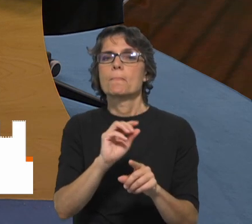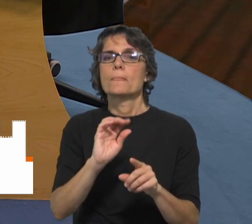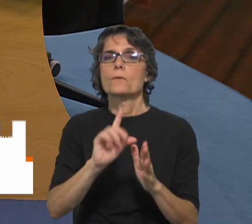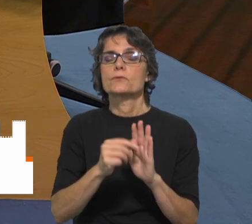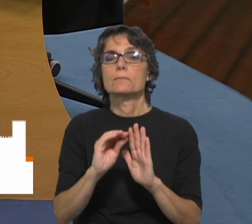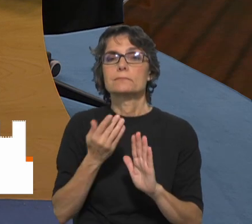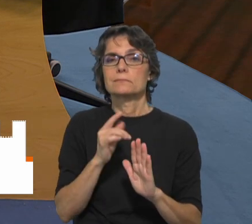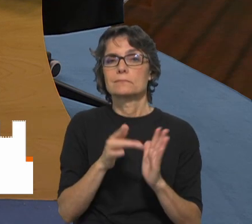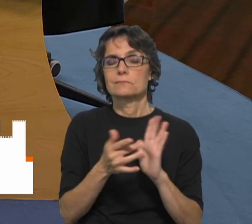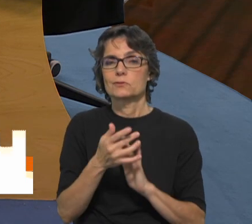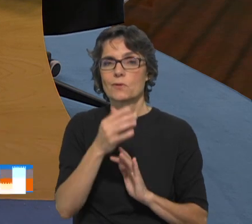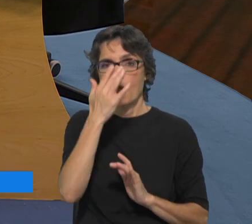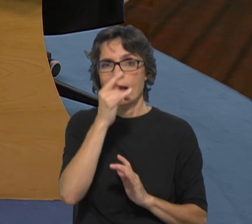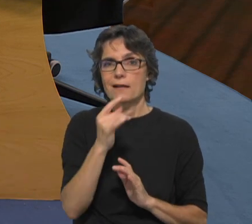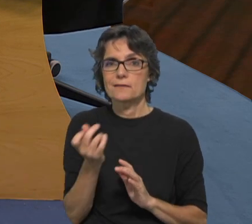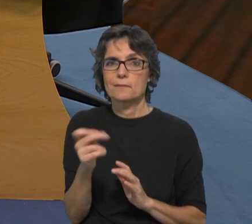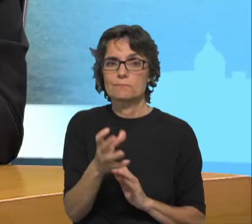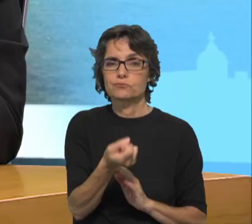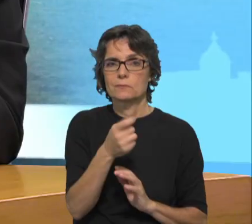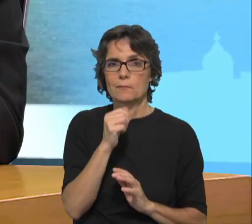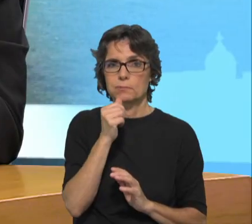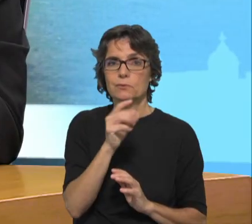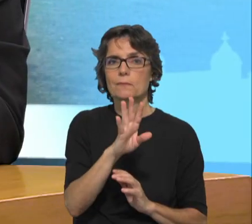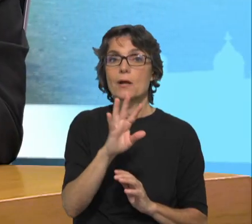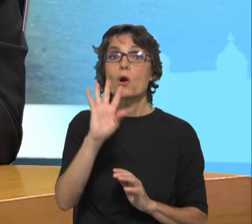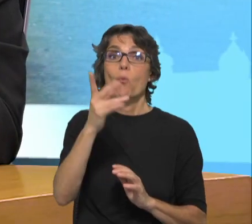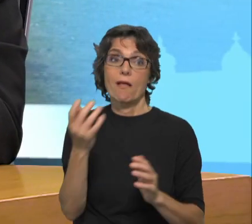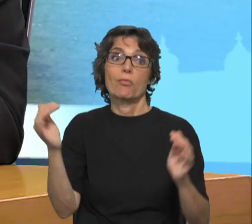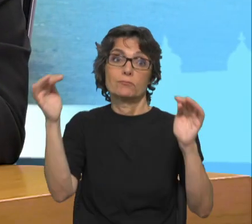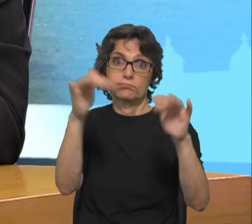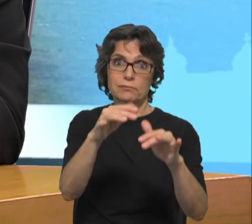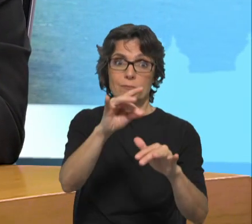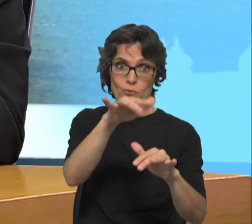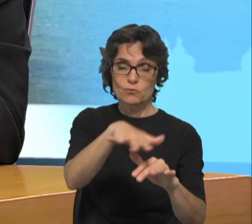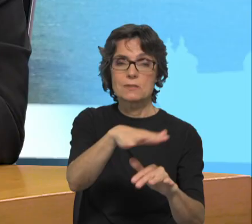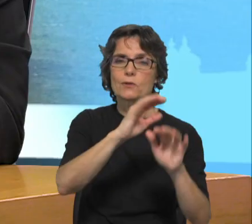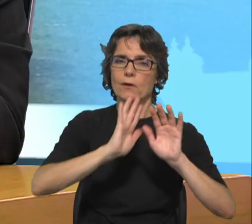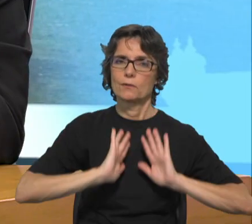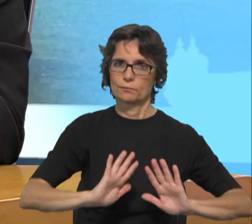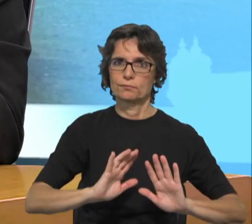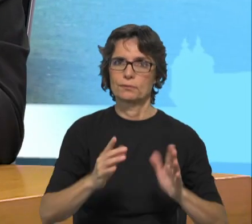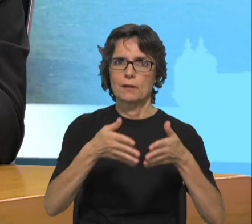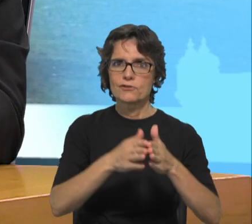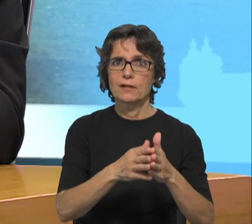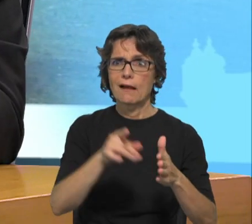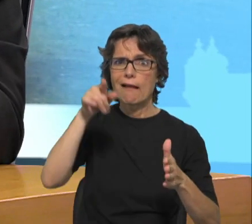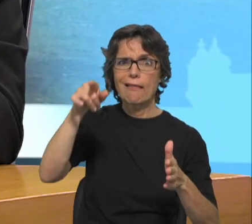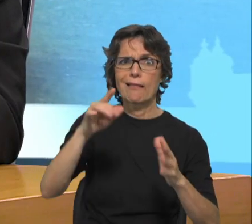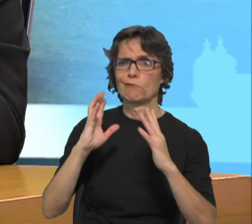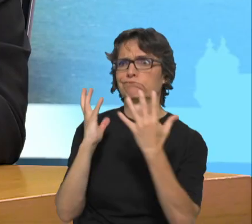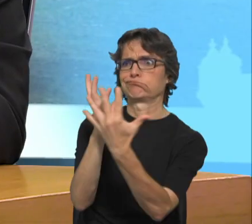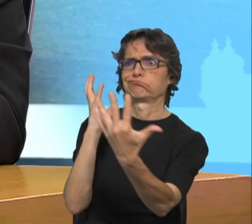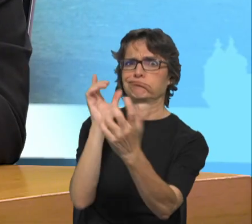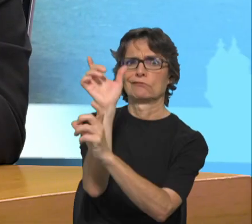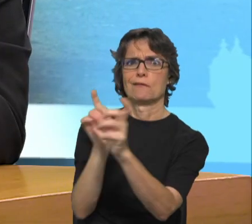porque quando chegam ao sítio que seria então o lugar deserto para poderem descansar um pouco, eis que está lá uma grande